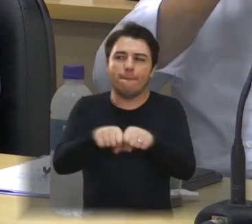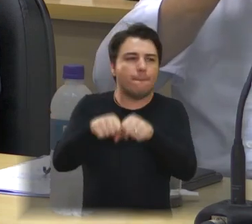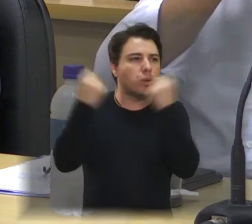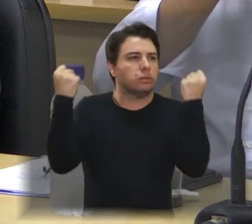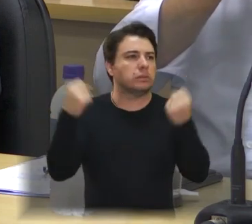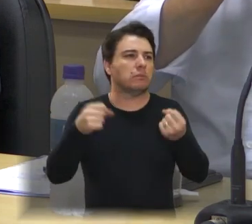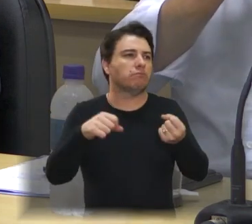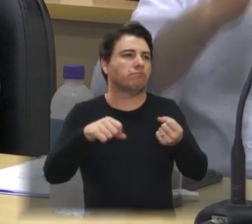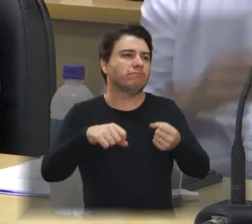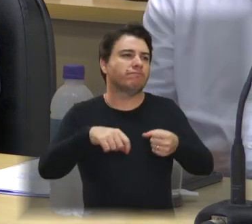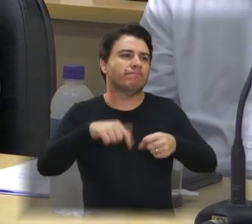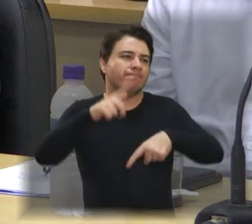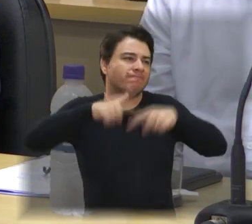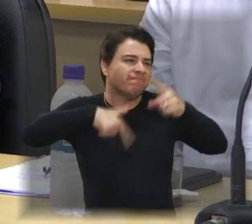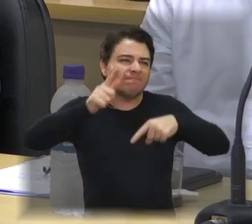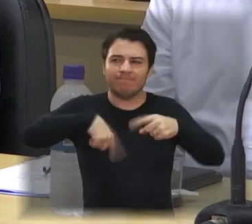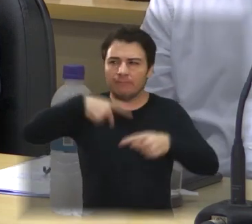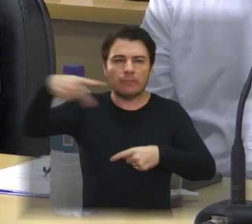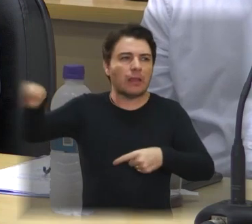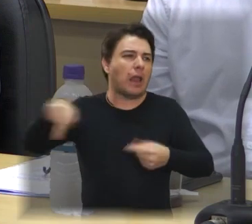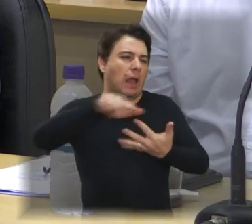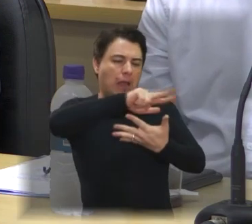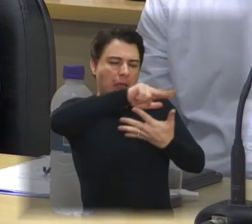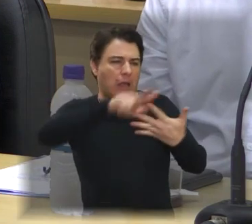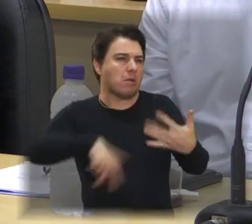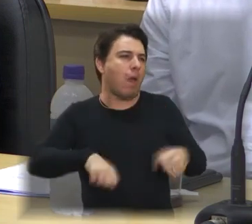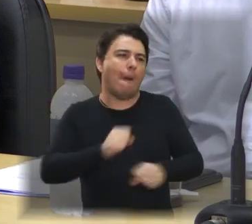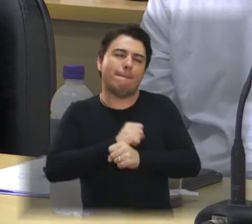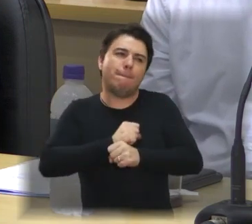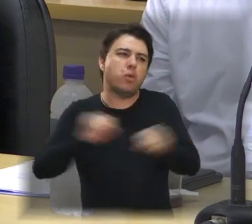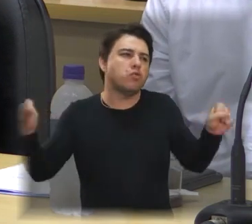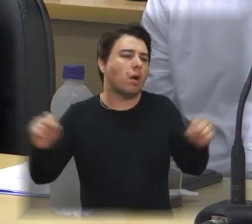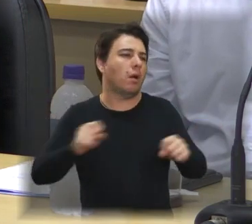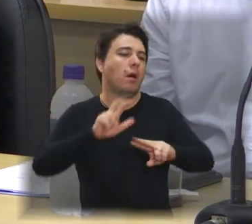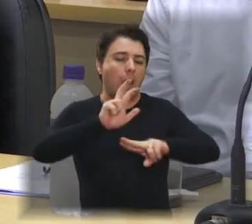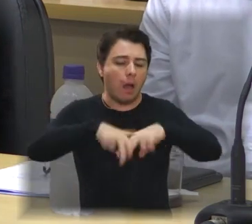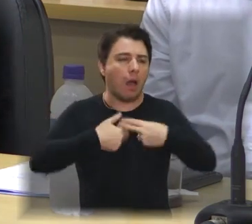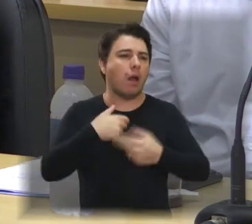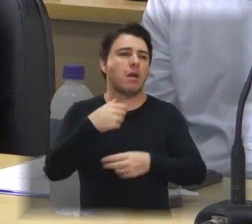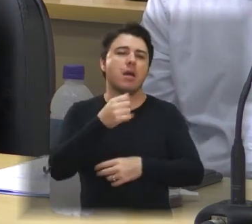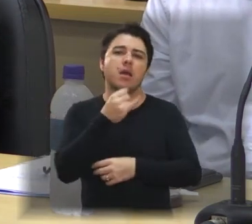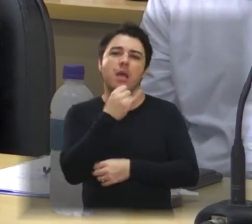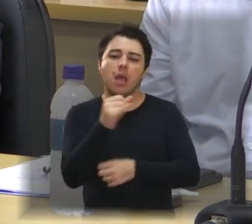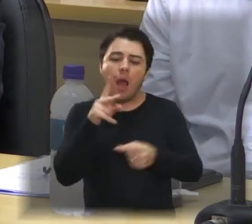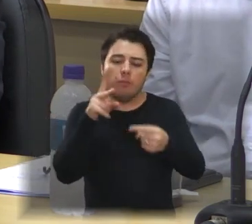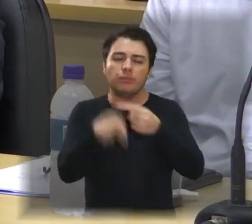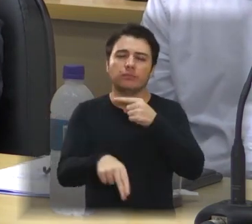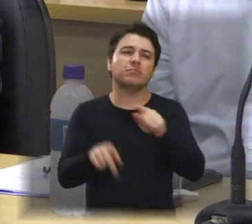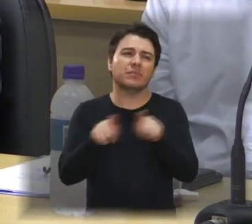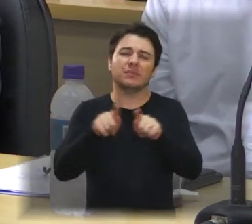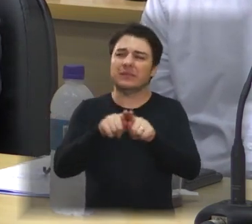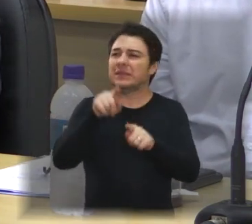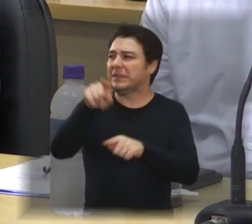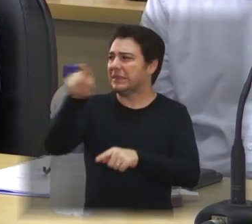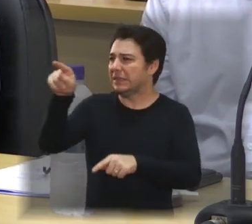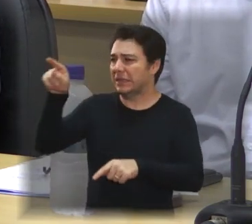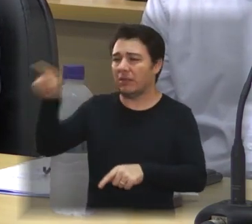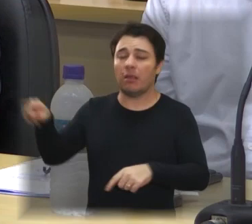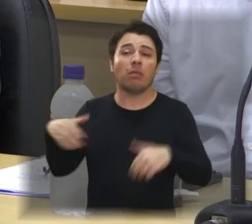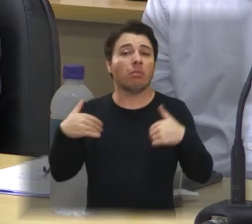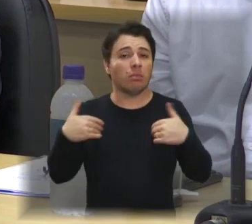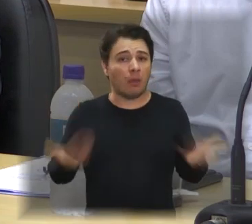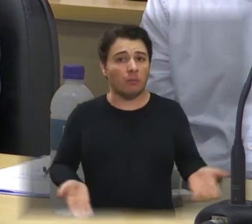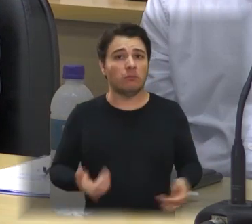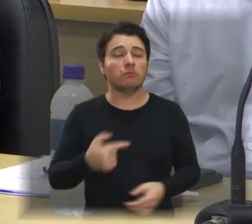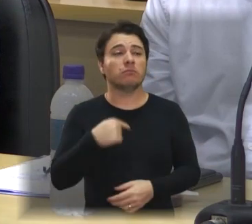foram várias reclamações que receber meu gabinete dos moradores e Comerciantes dos dos referidos bairros como